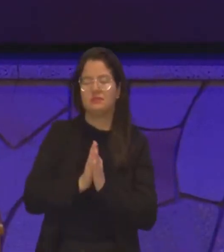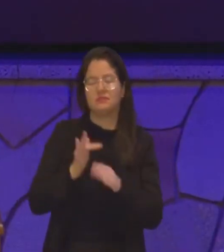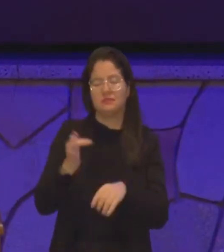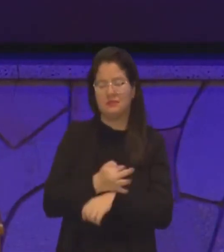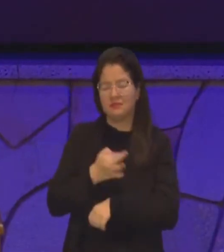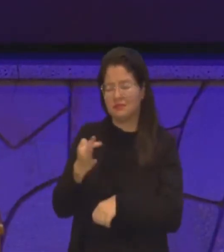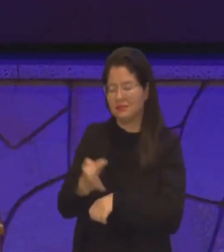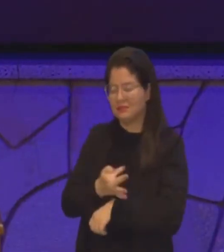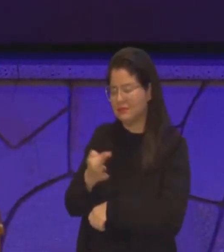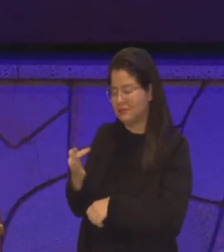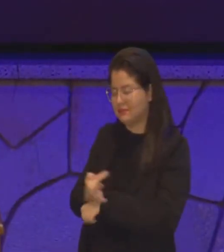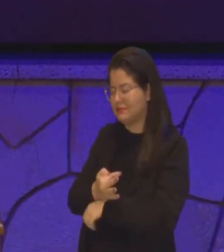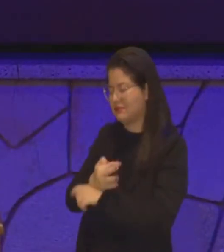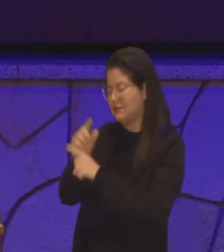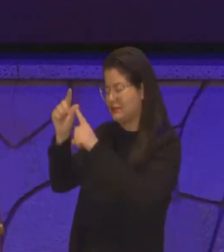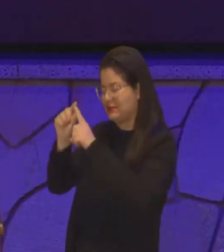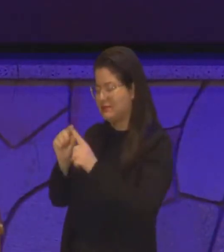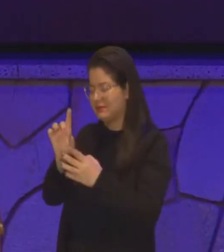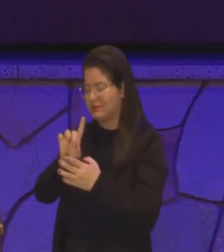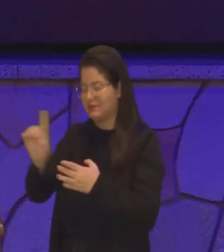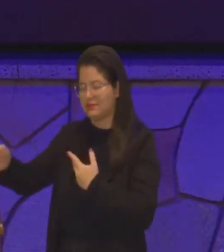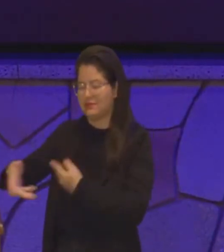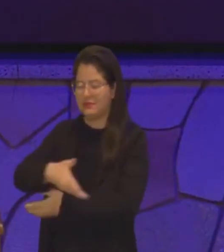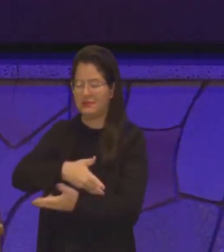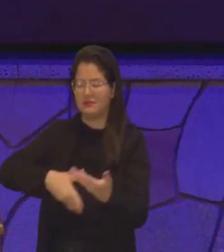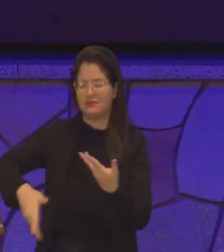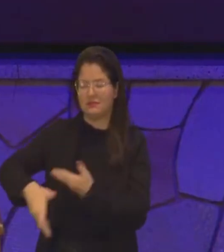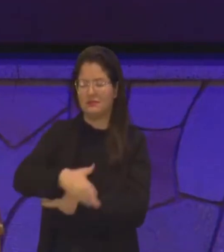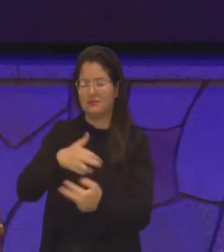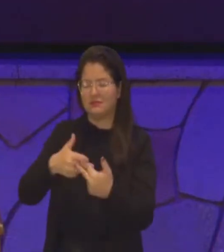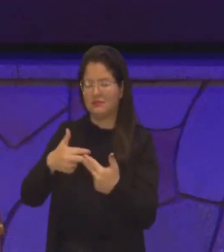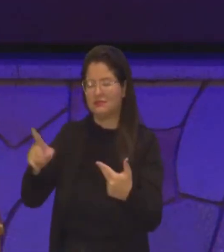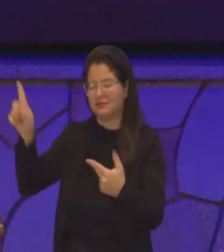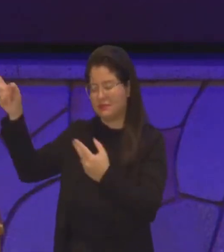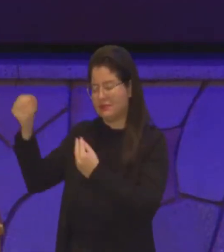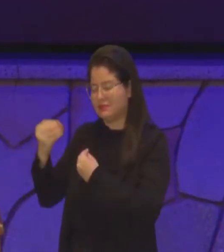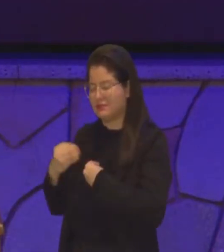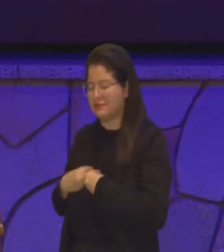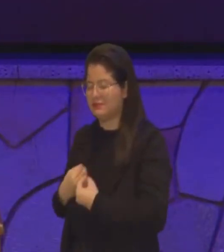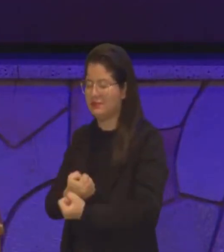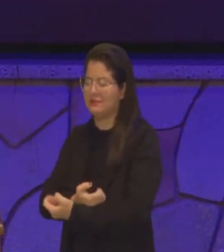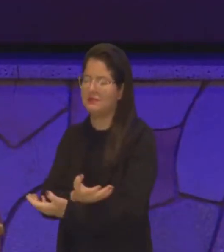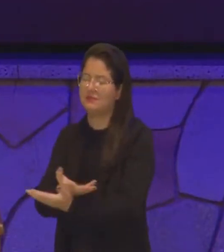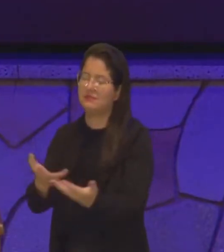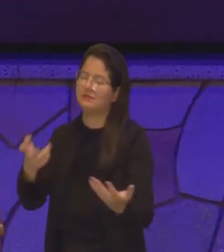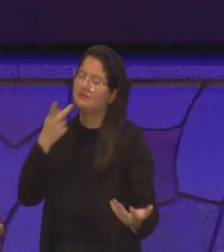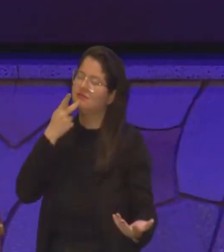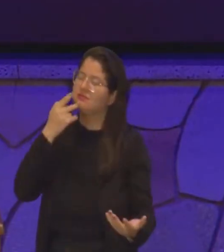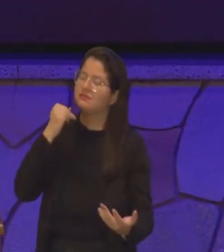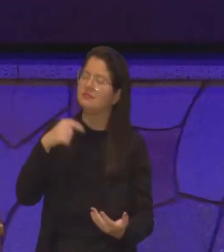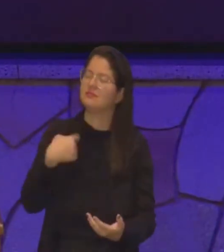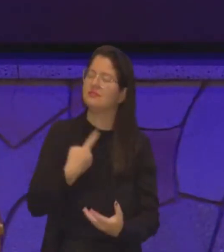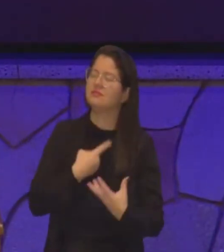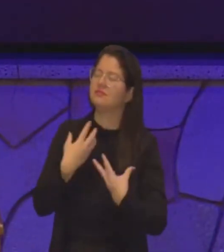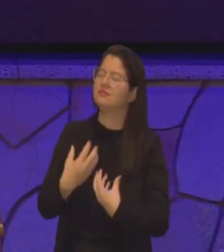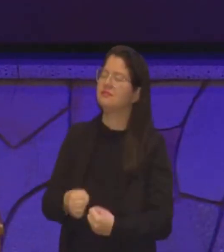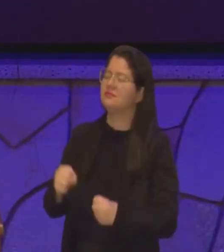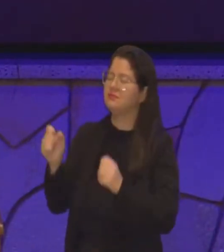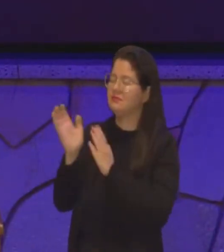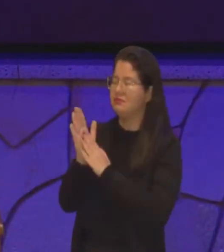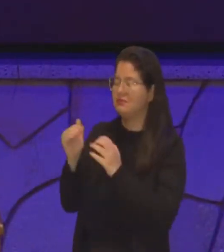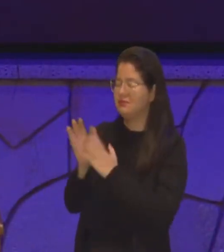perseverando na doutrina, compartilhando o que o Senhor tem confiado a nós. Ó Deus, nós iremos entoar um hino